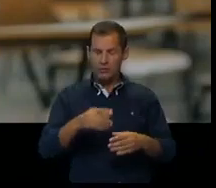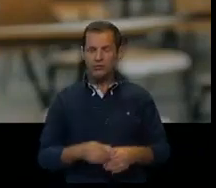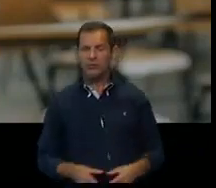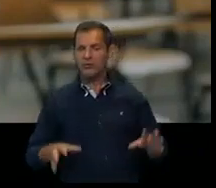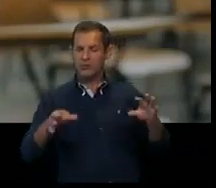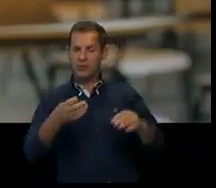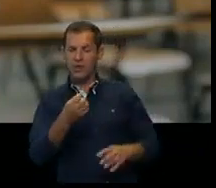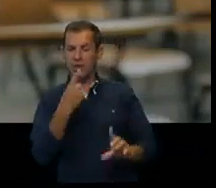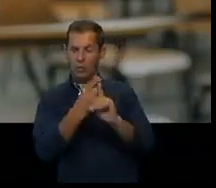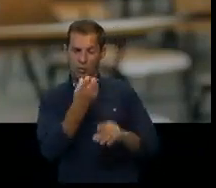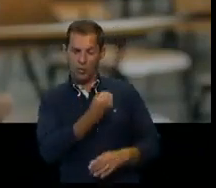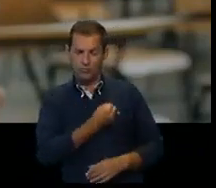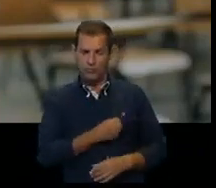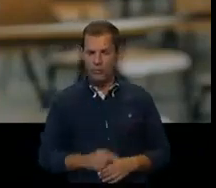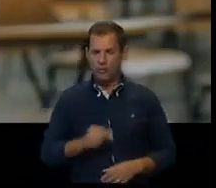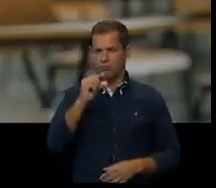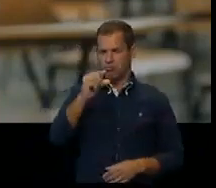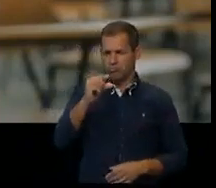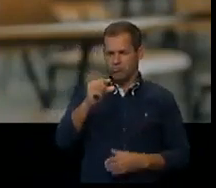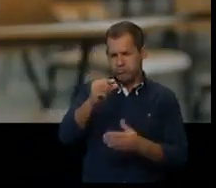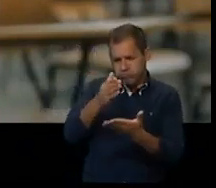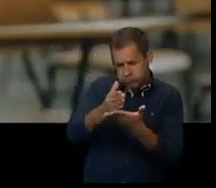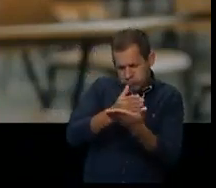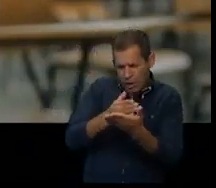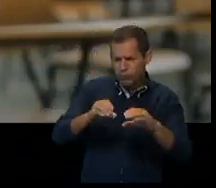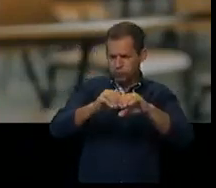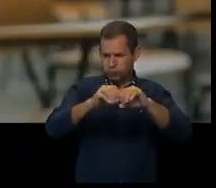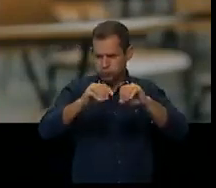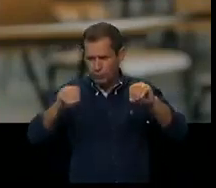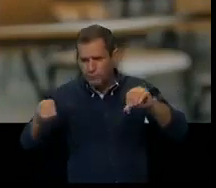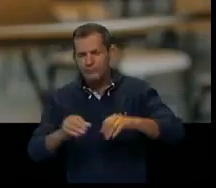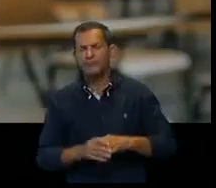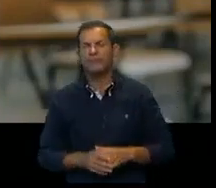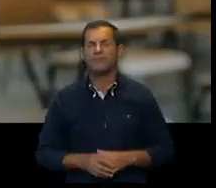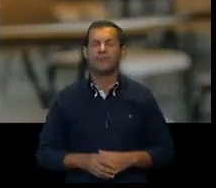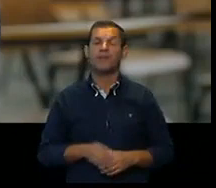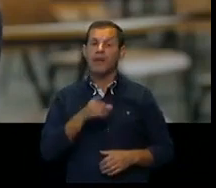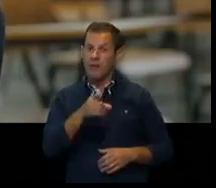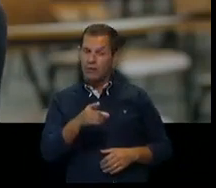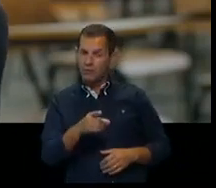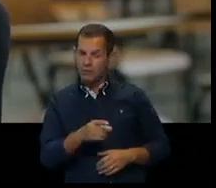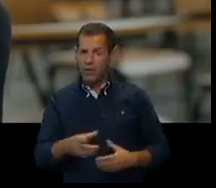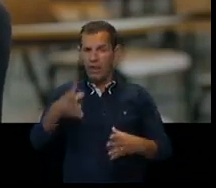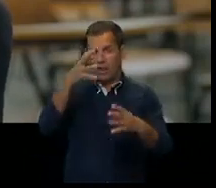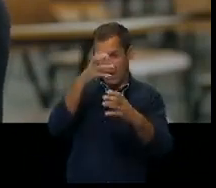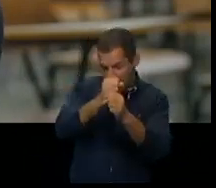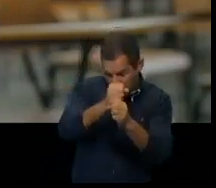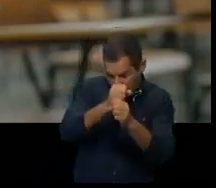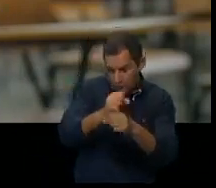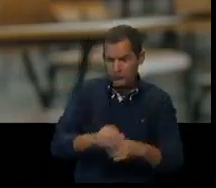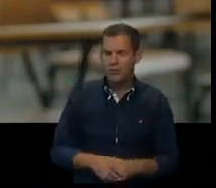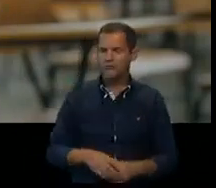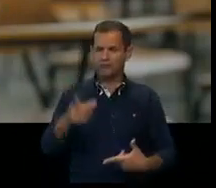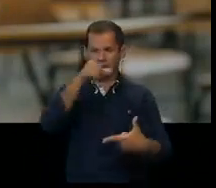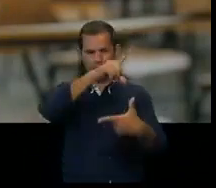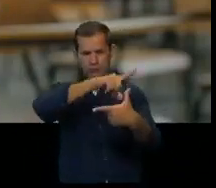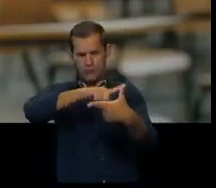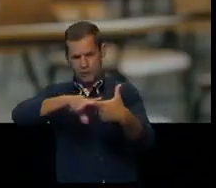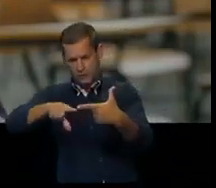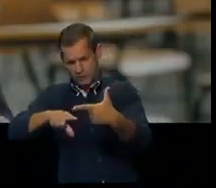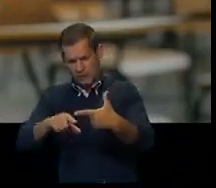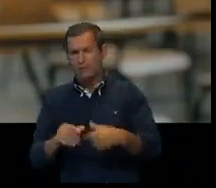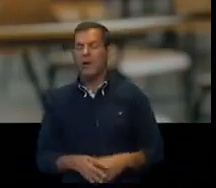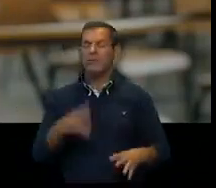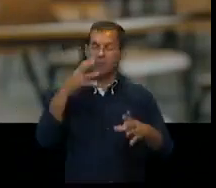um número de um pedacinho dessa tubulação. Você somando, aí você vai dividindo em partes,